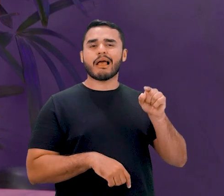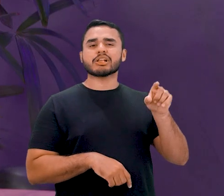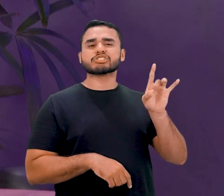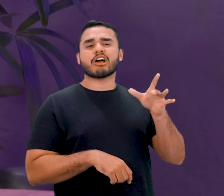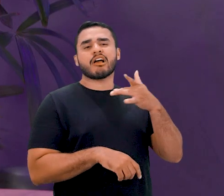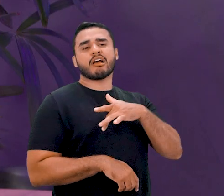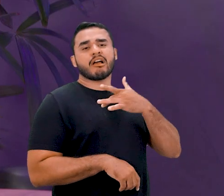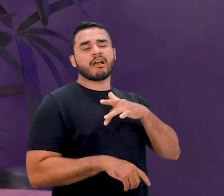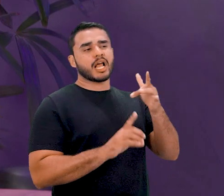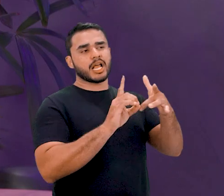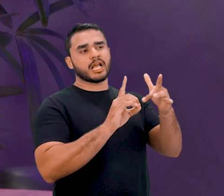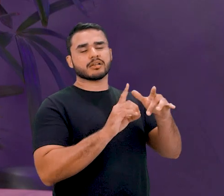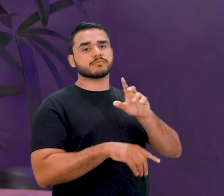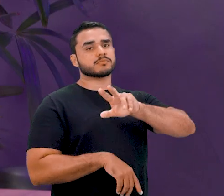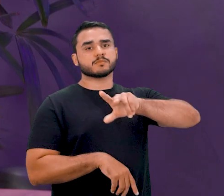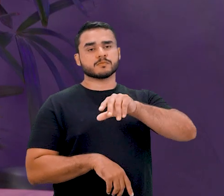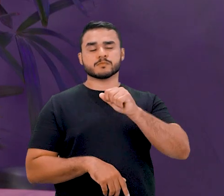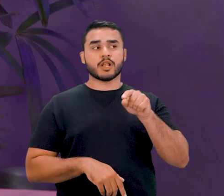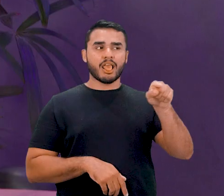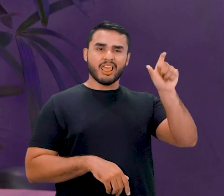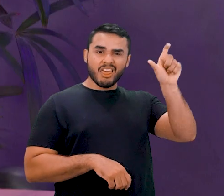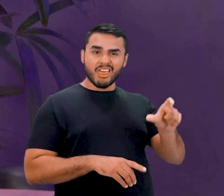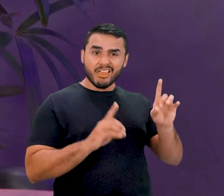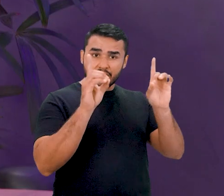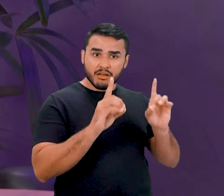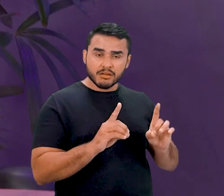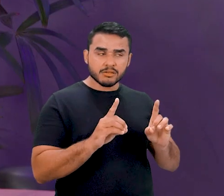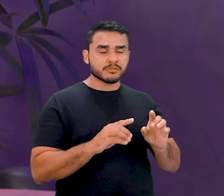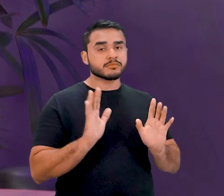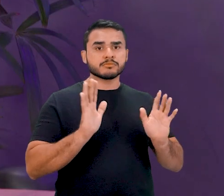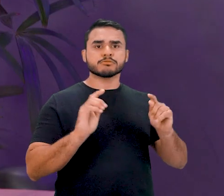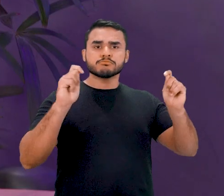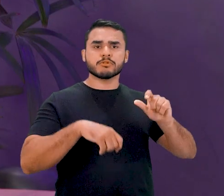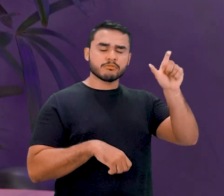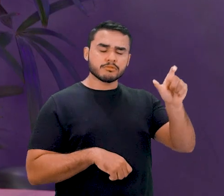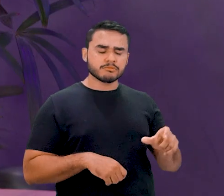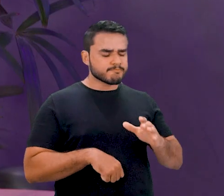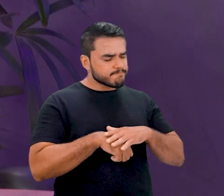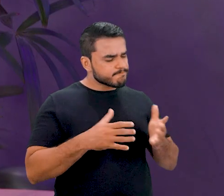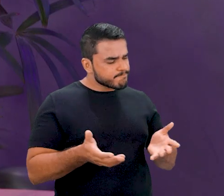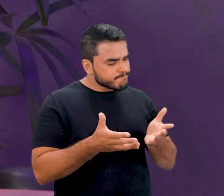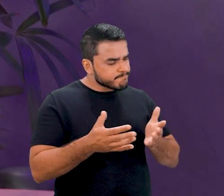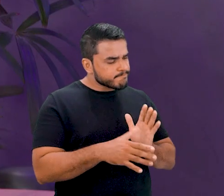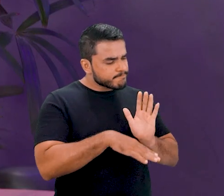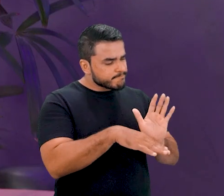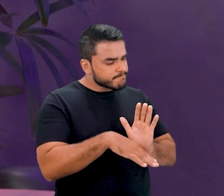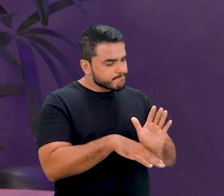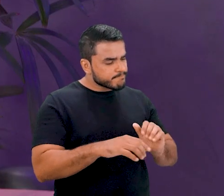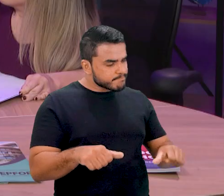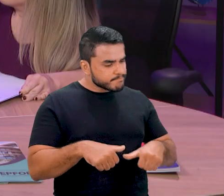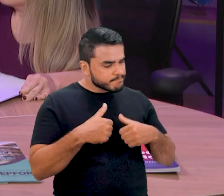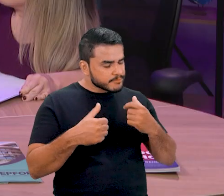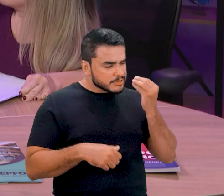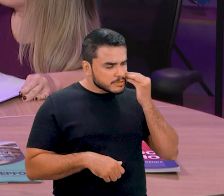você consegue humanizar as pessoas com deficiência, enxergá-las com todo o potencial que elas têm, as coisas elas começam a melhorar